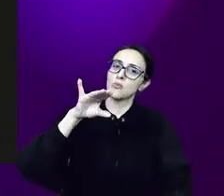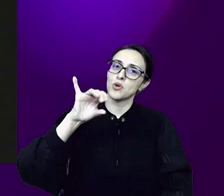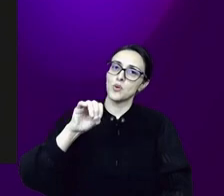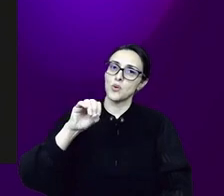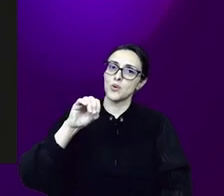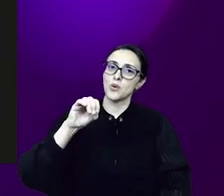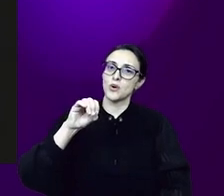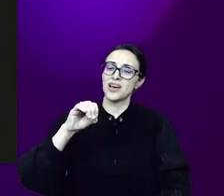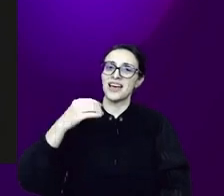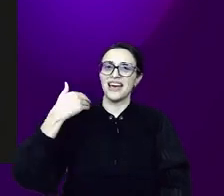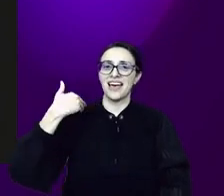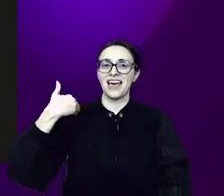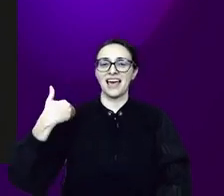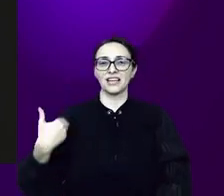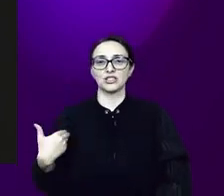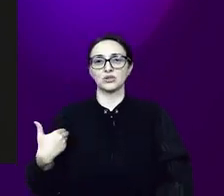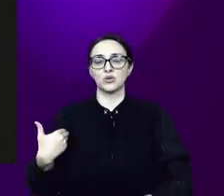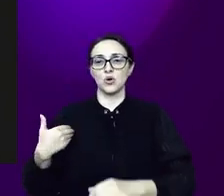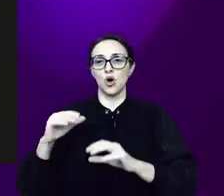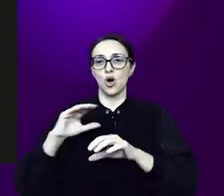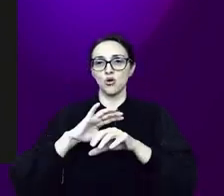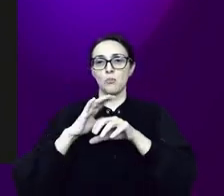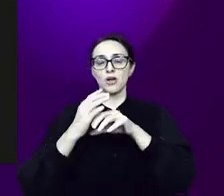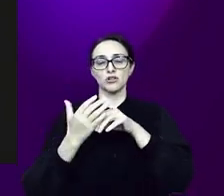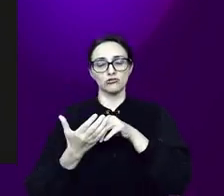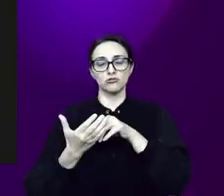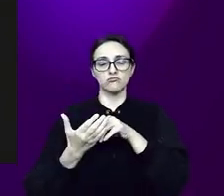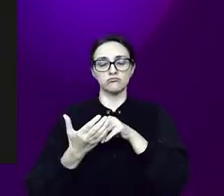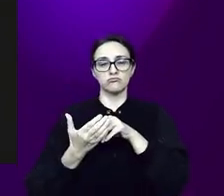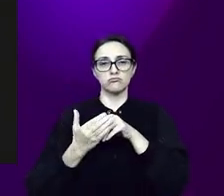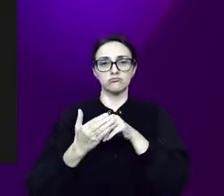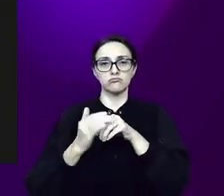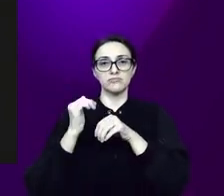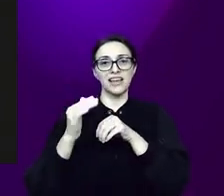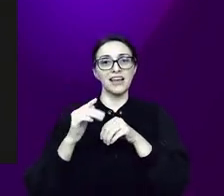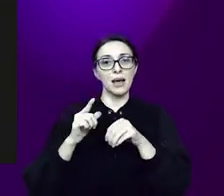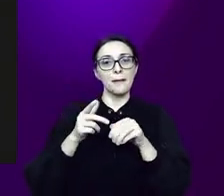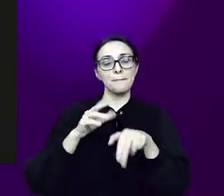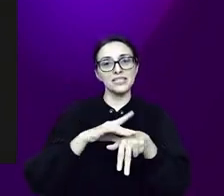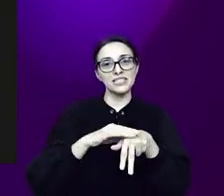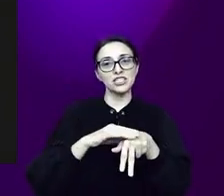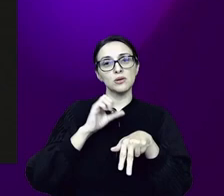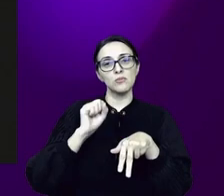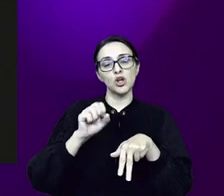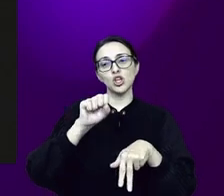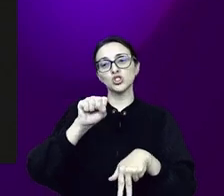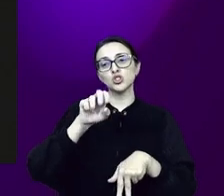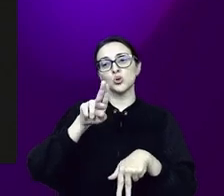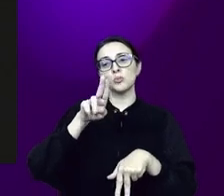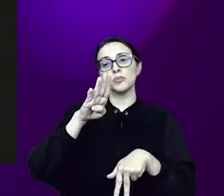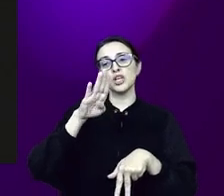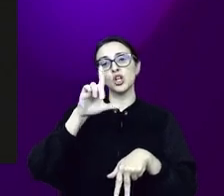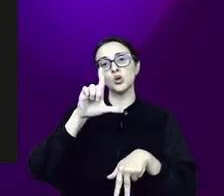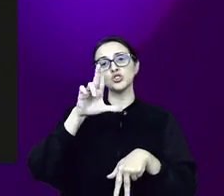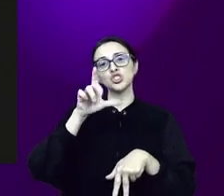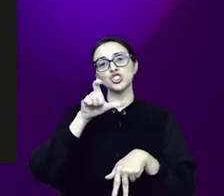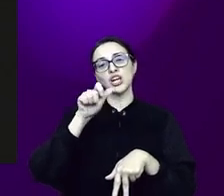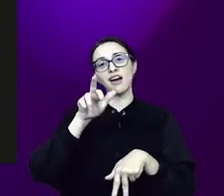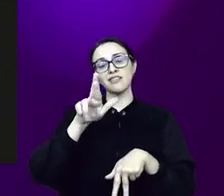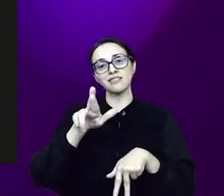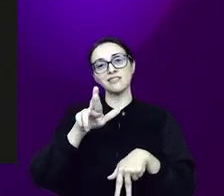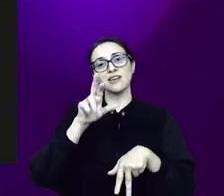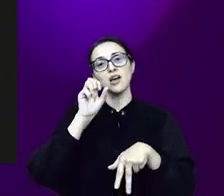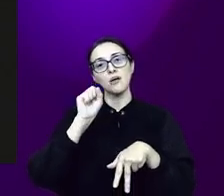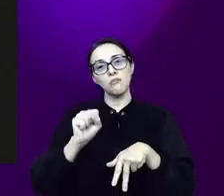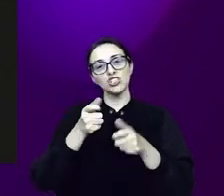reto e sem cobertura posterior, o paciente tem uma tendência de subluxar posterior. Então, ele acha que isso é uma